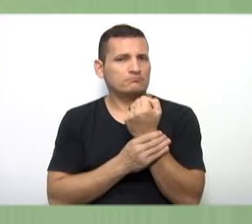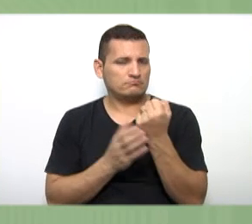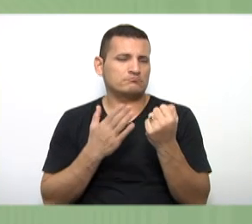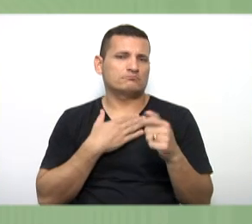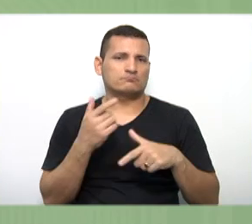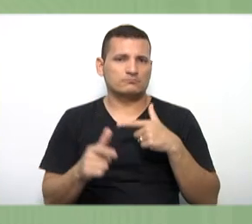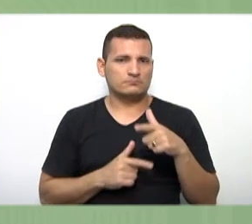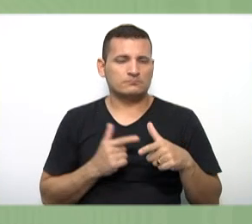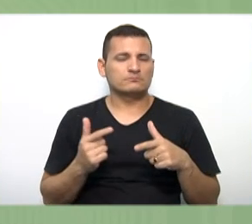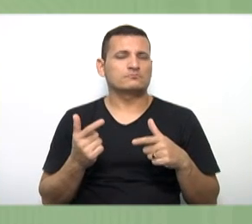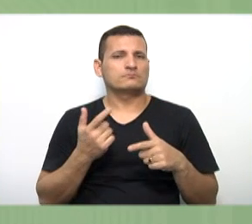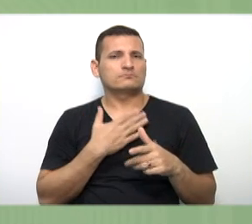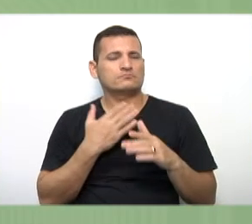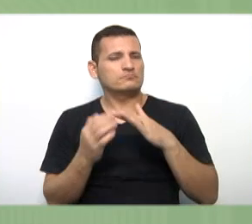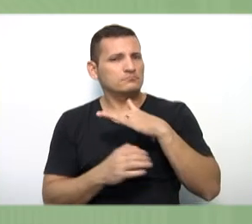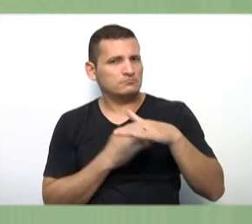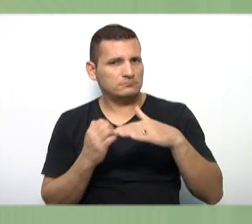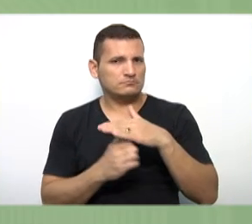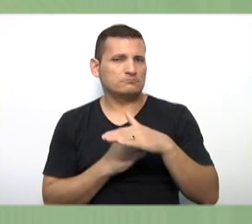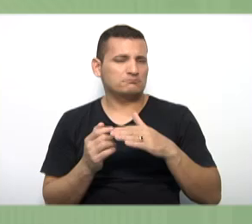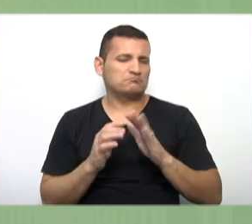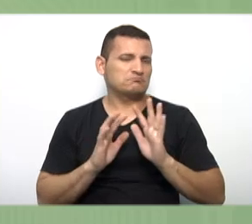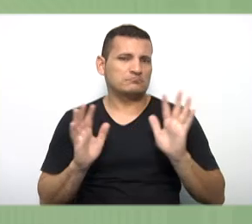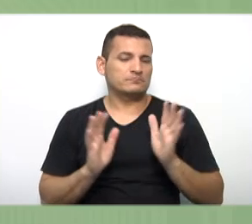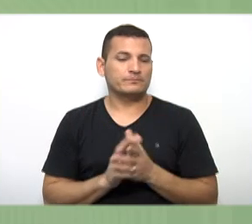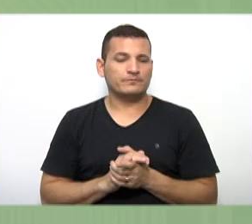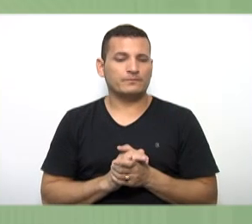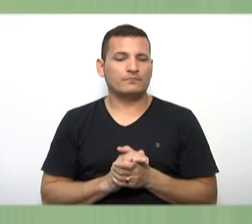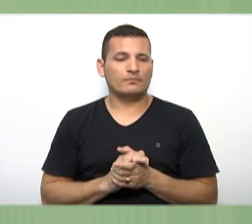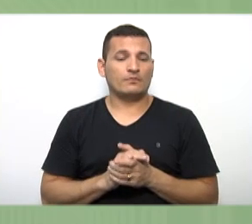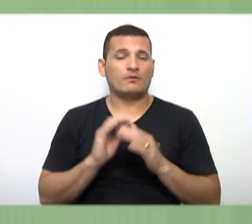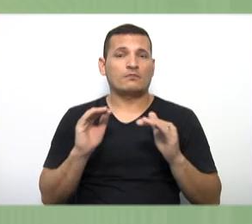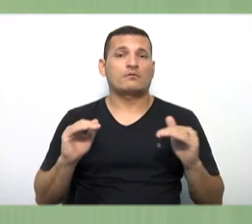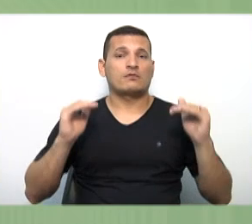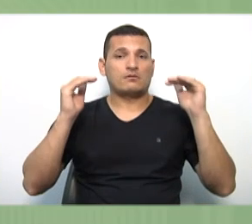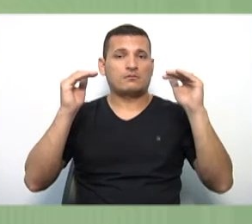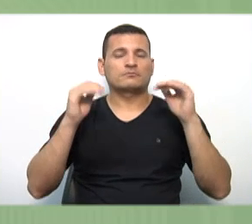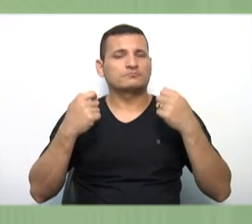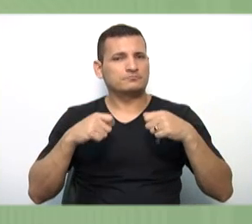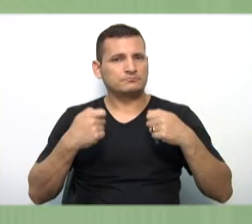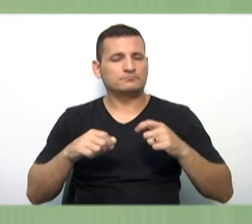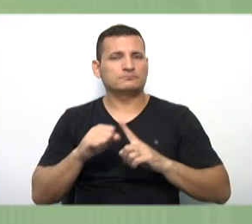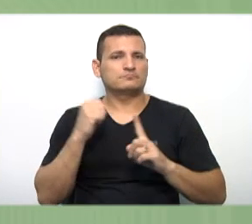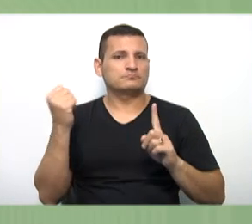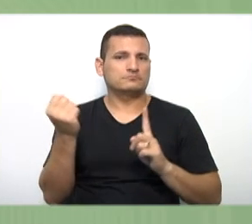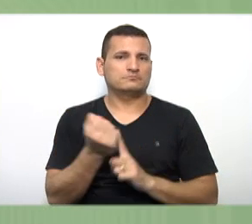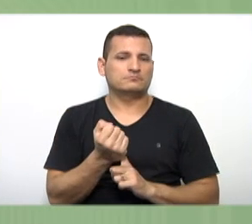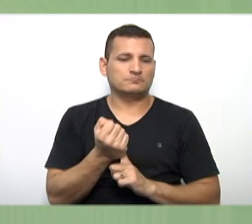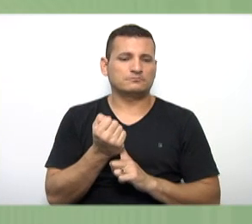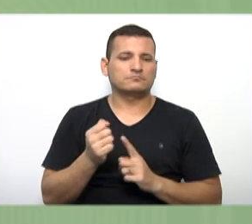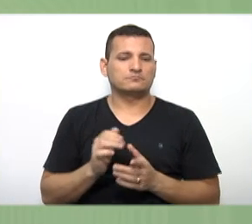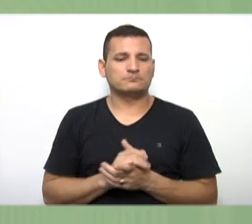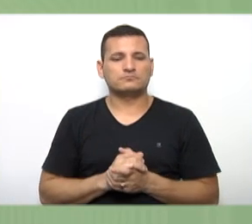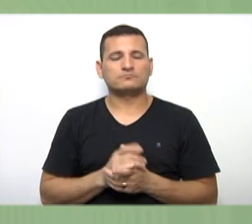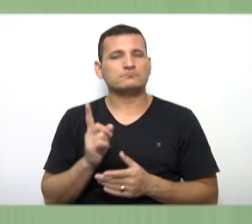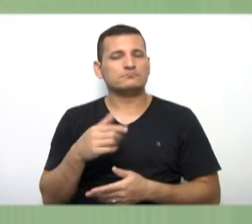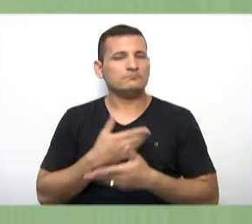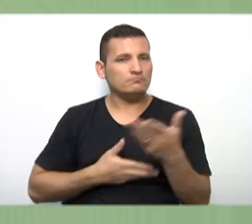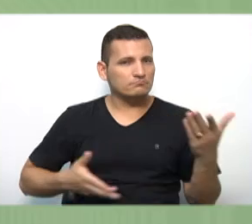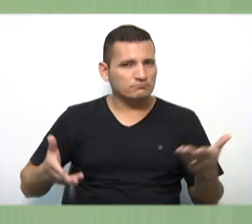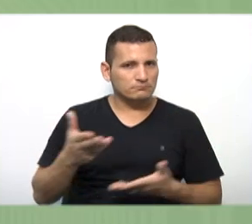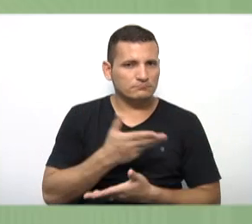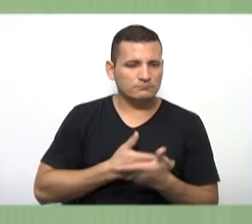emprego, na minha empresa, todas essas questões. E aí depois nós temos as necessidades sociais, que são as necessidades de